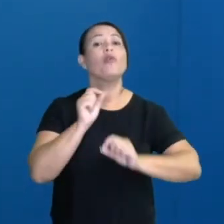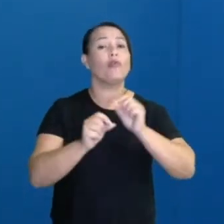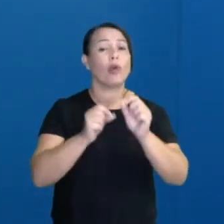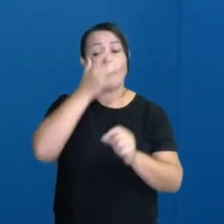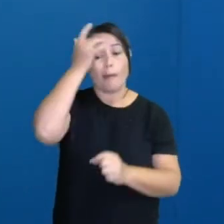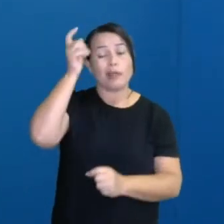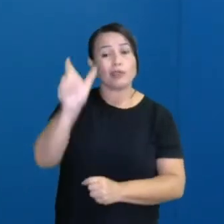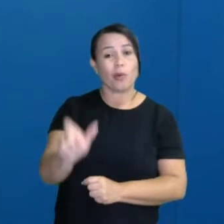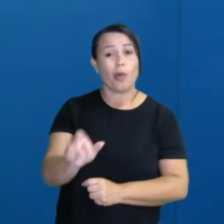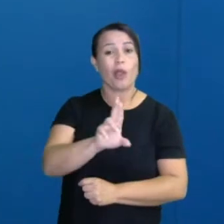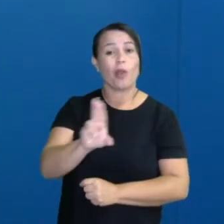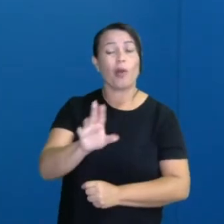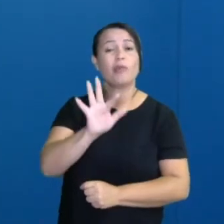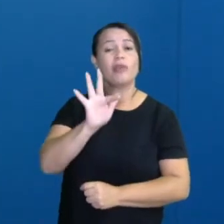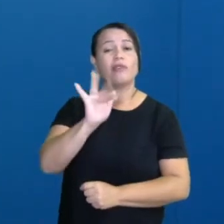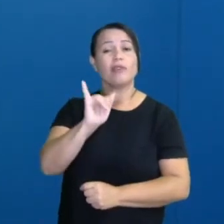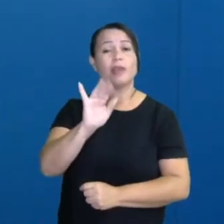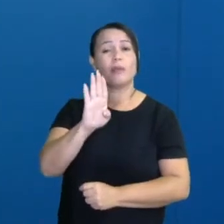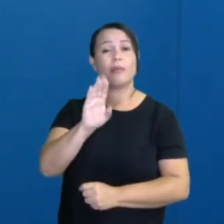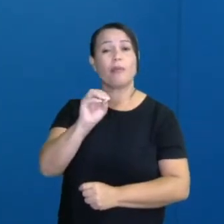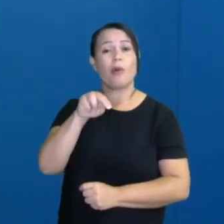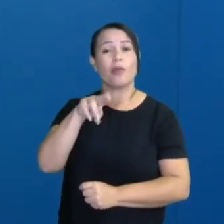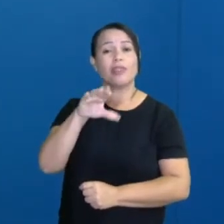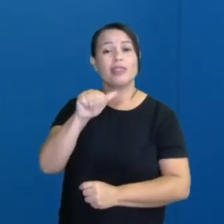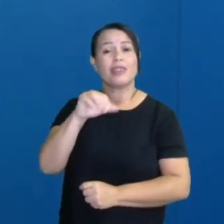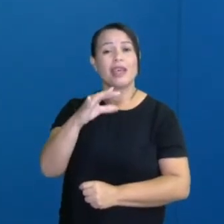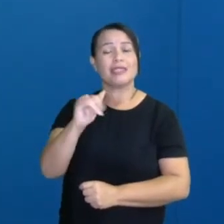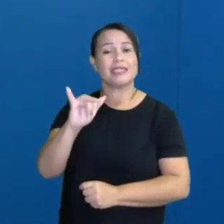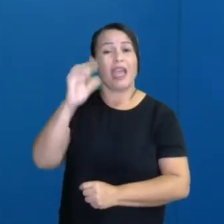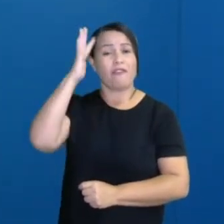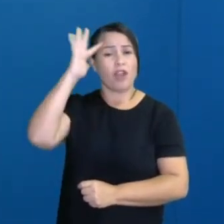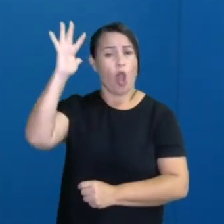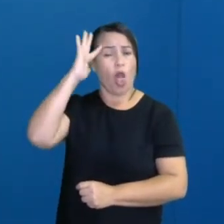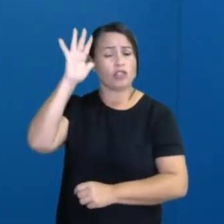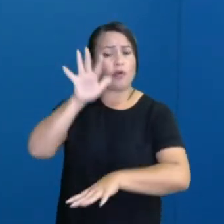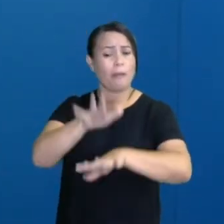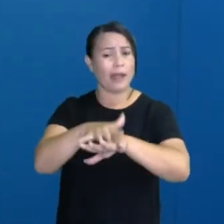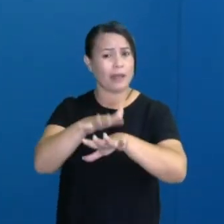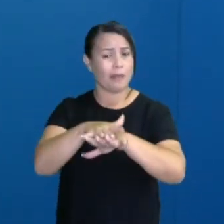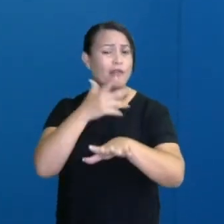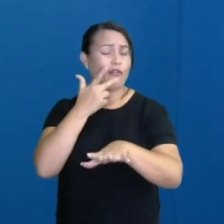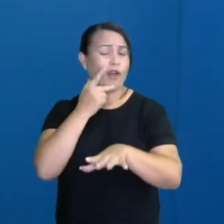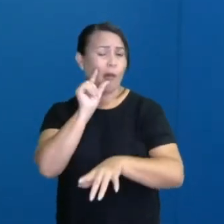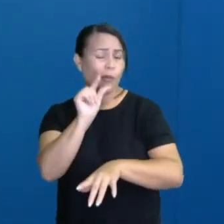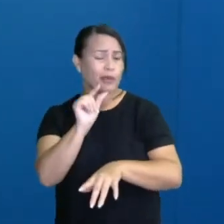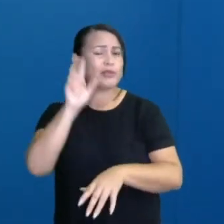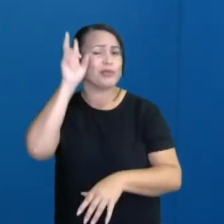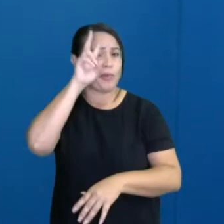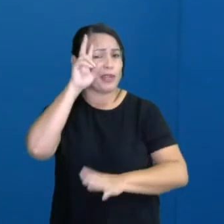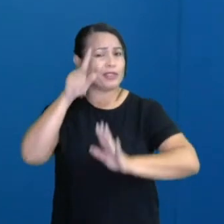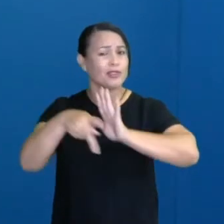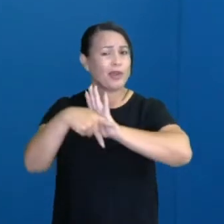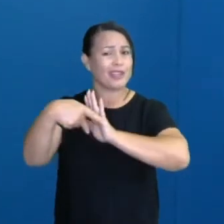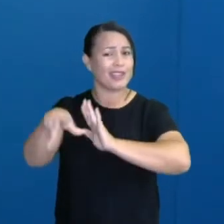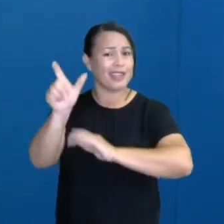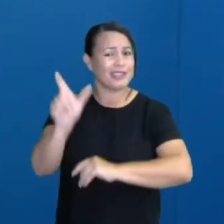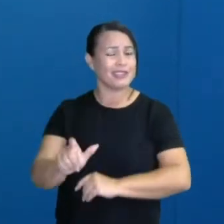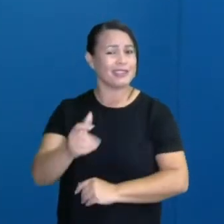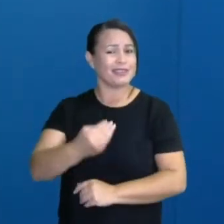por Fibonacci. Fibonacci foi um filósofo matemático e eu vou contar a história dele, um